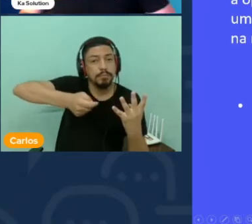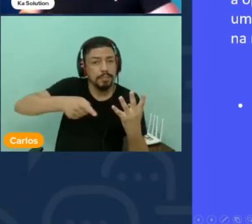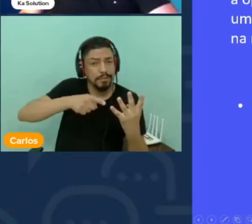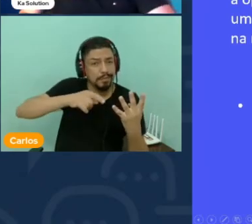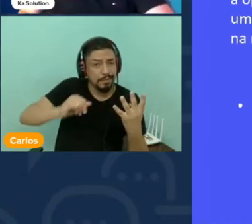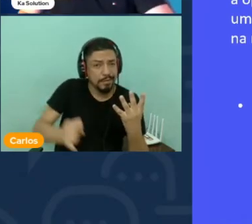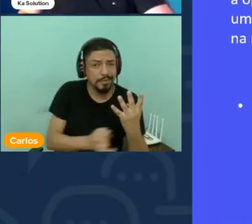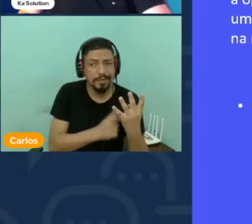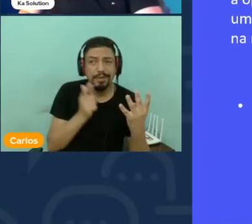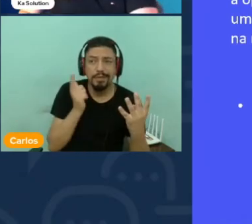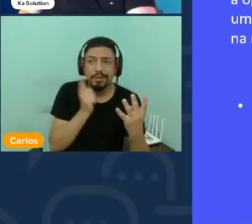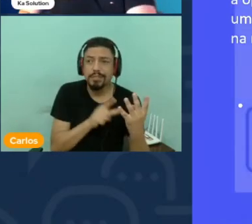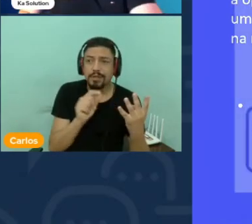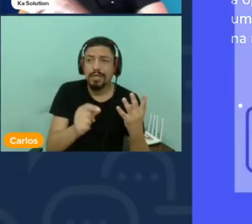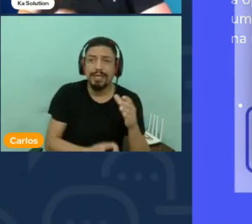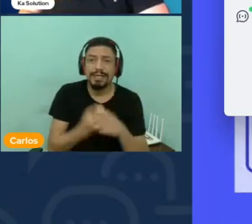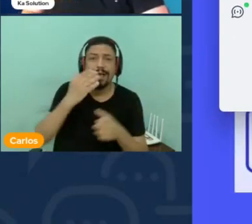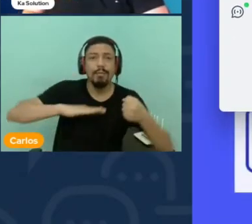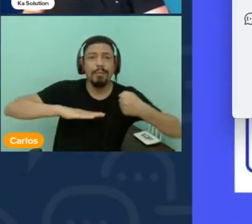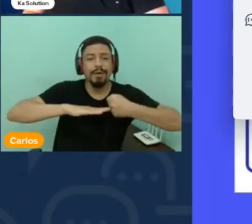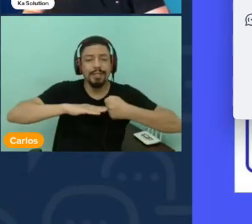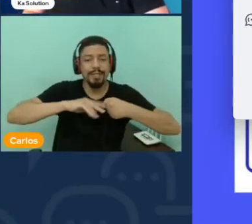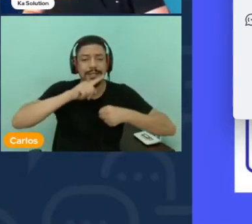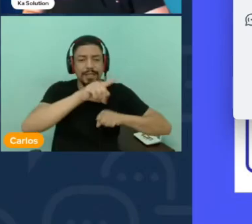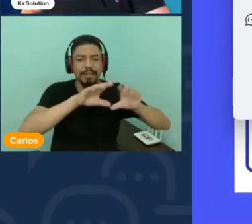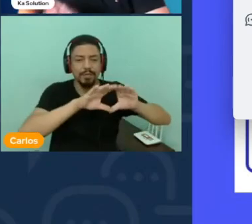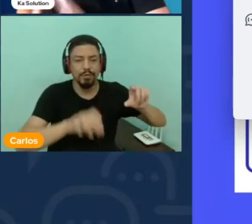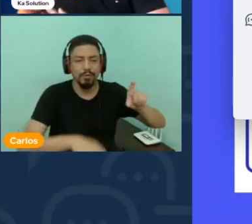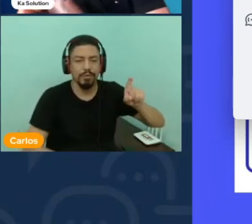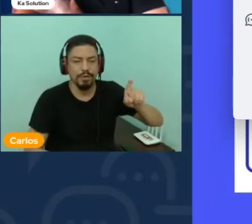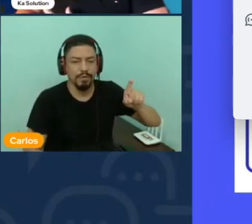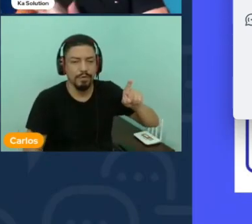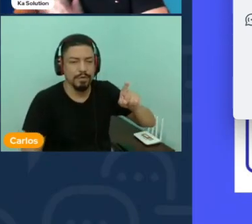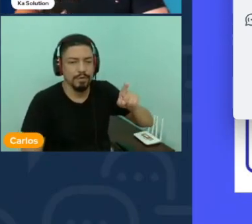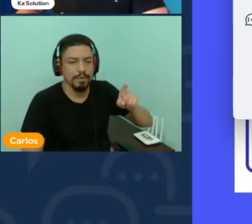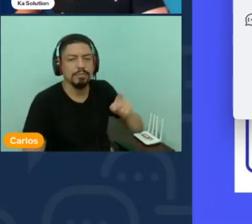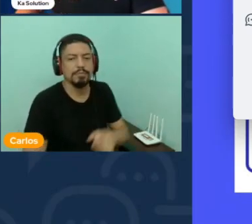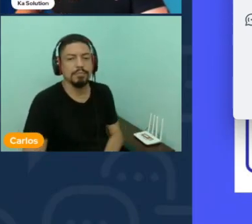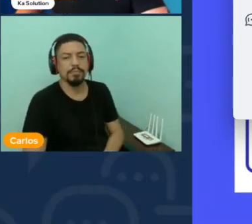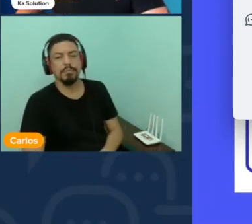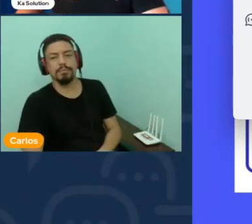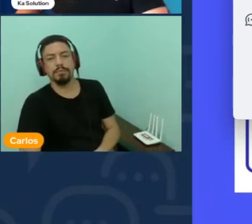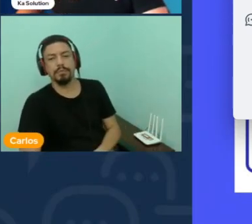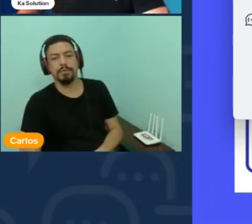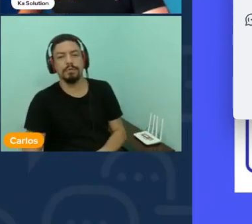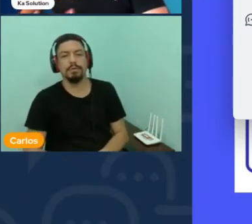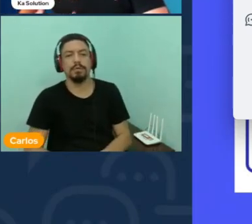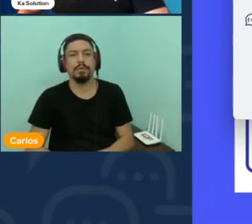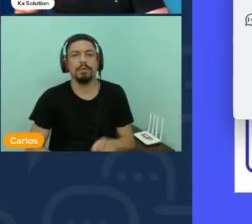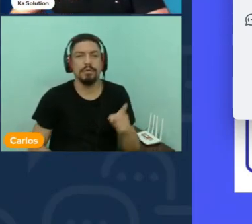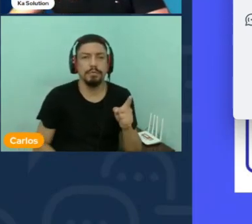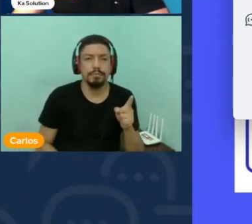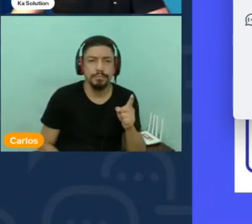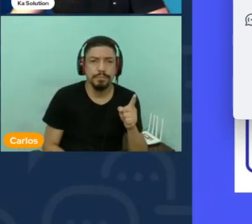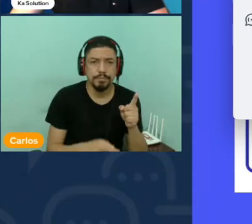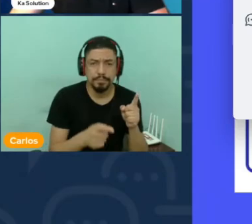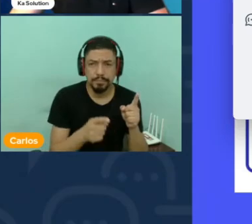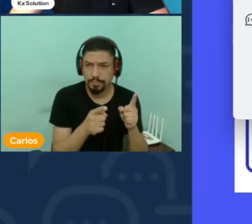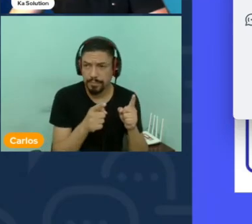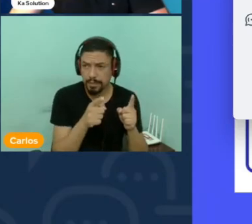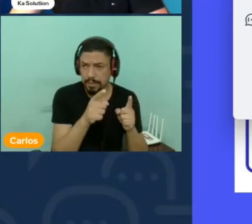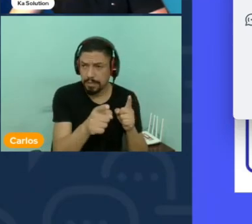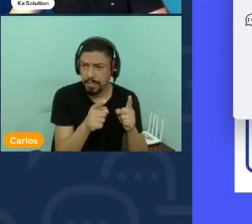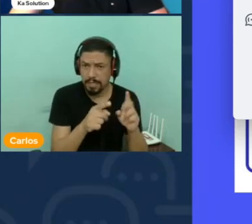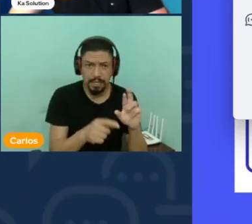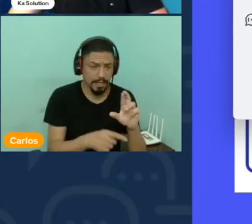Para quê? Para criar os meus bancos de dados na nuvem. Quais bancos de dados, Leandro? Bem, pessoal, o